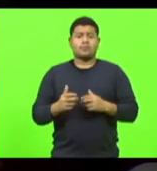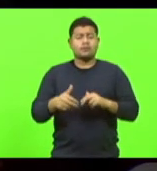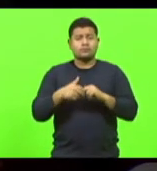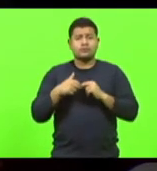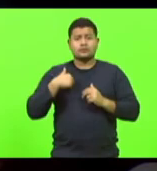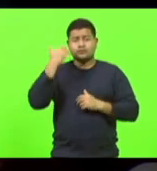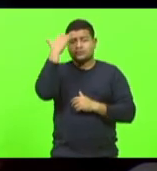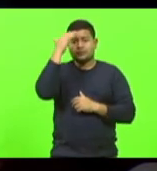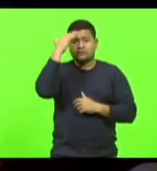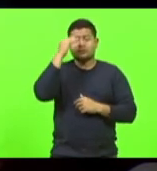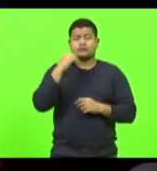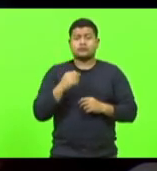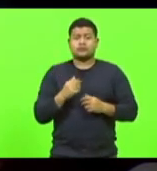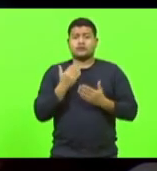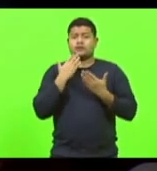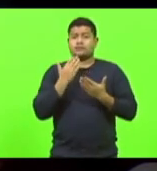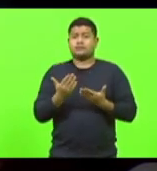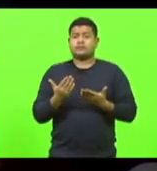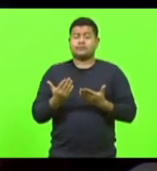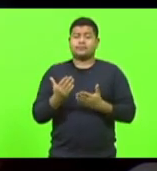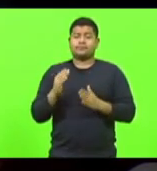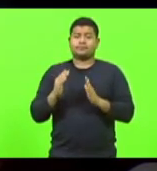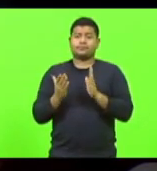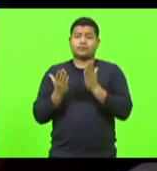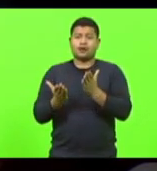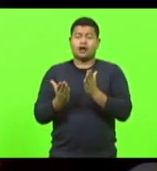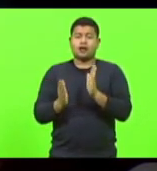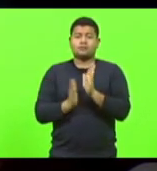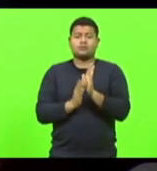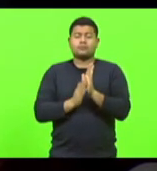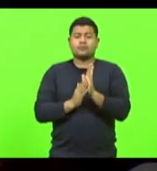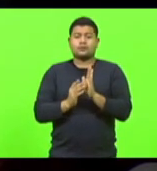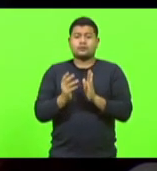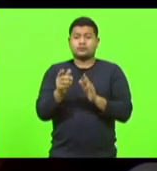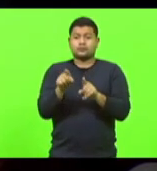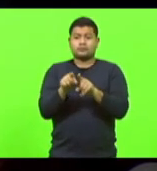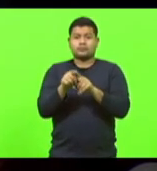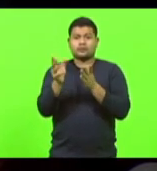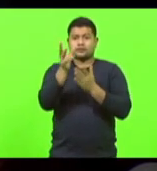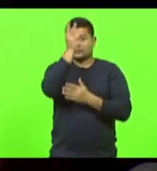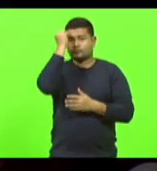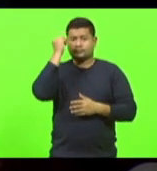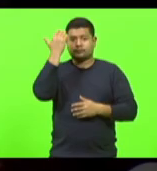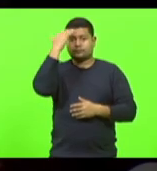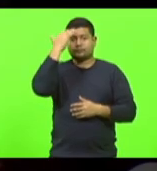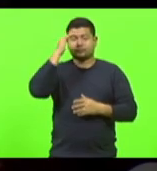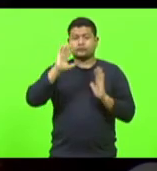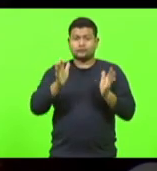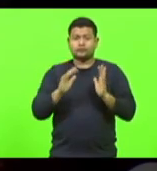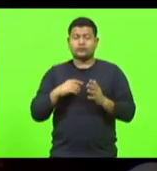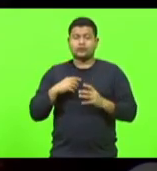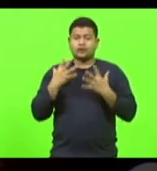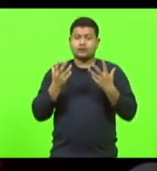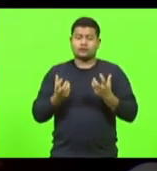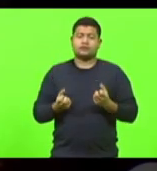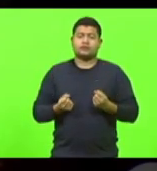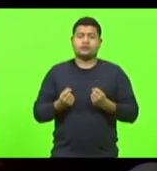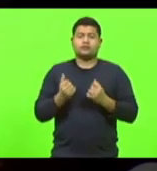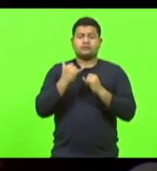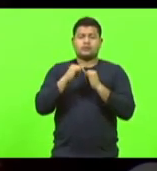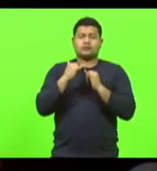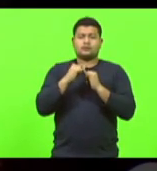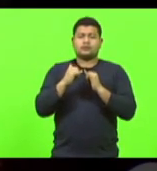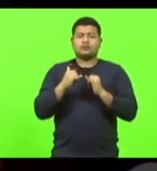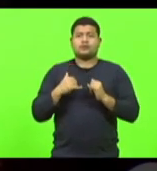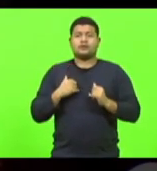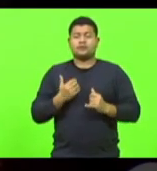a própria deputada Luciane uma das propositoras entendi que já foi parcialmente atendida eu